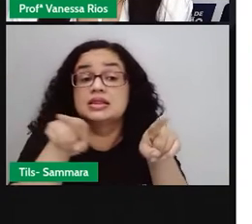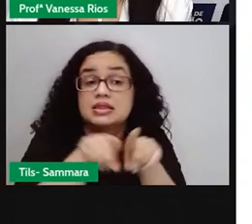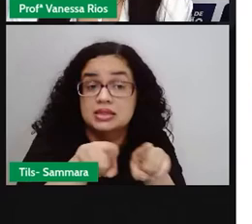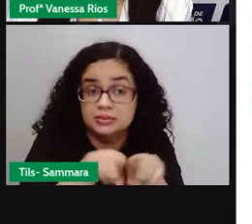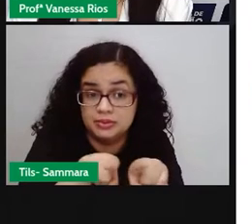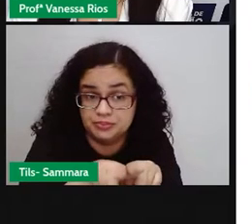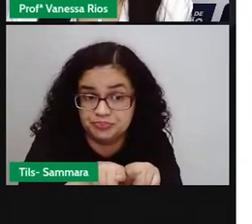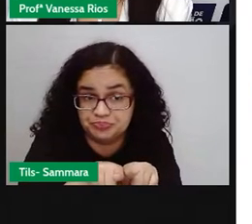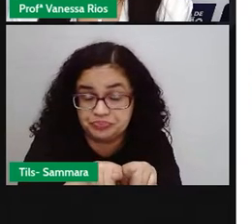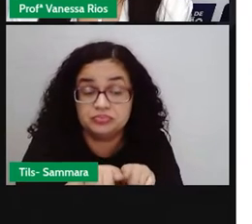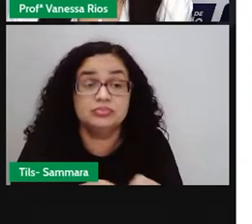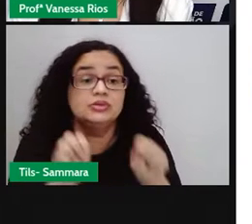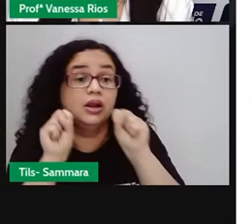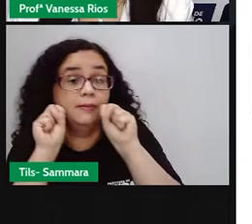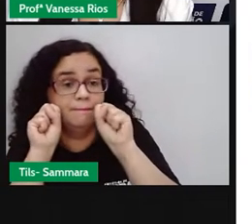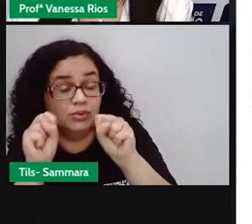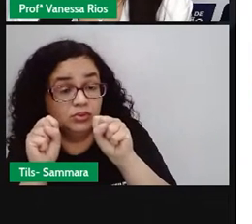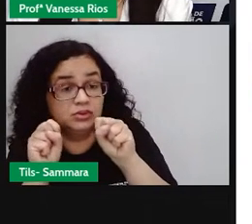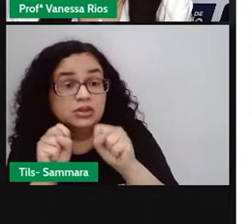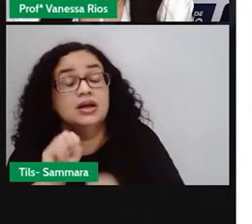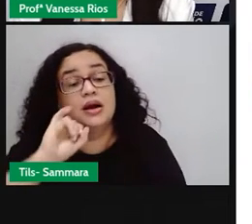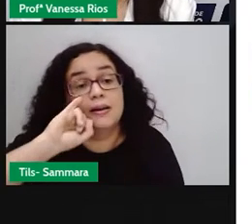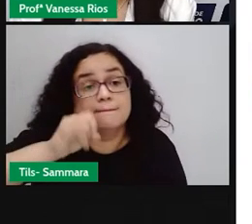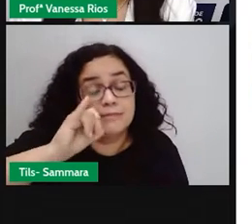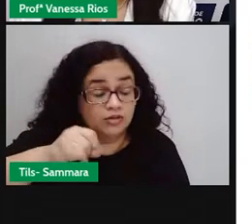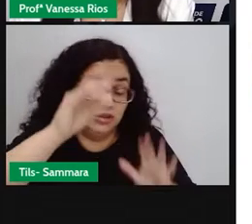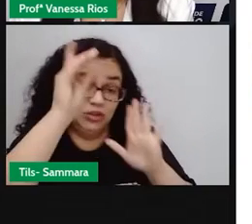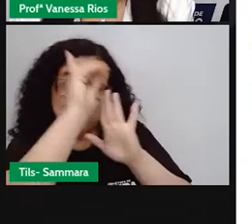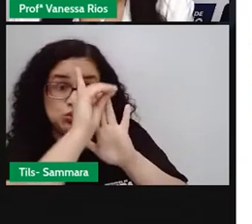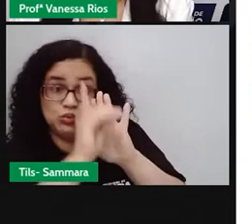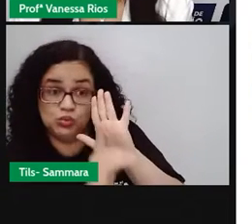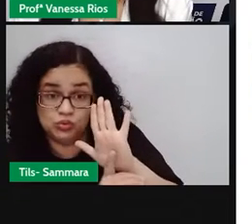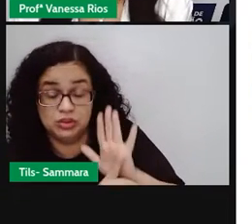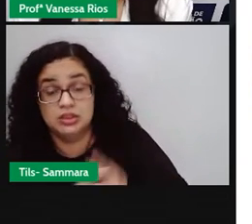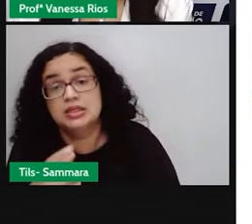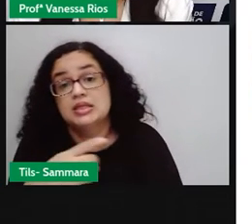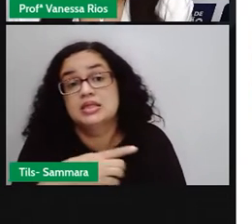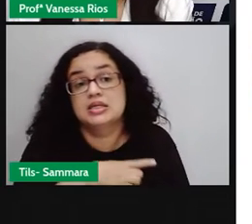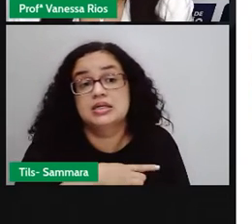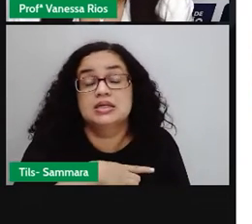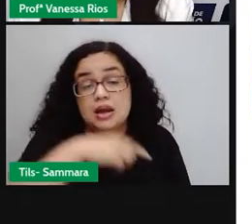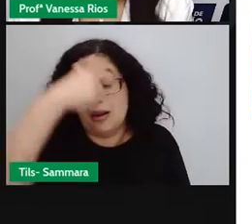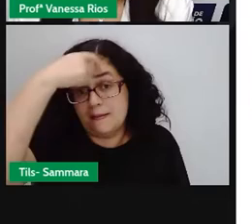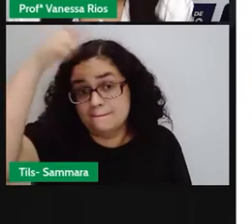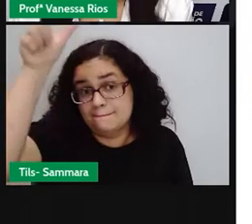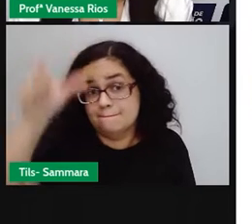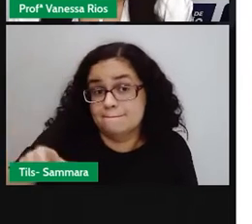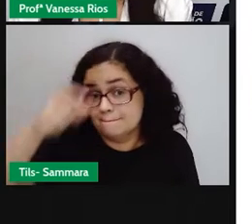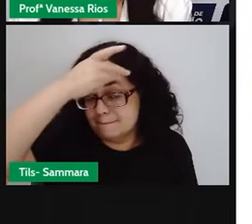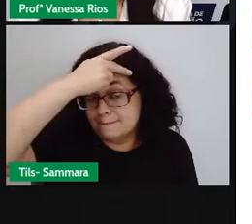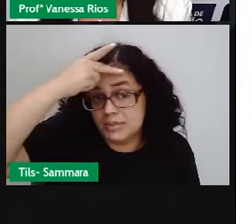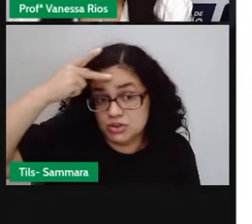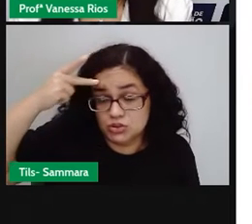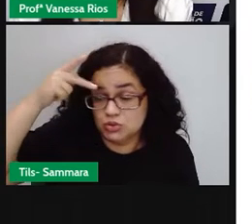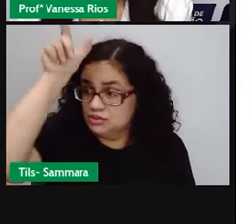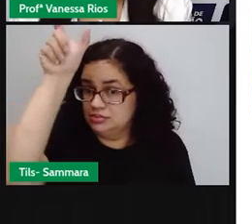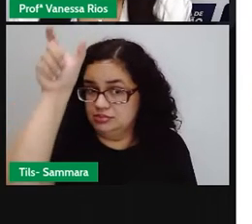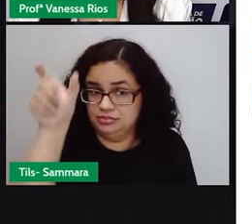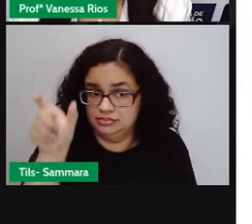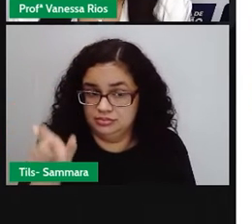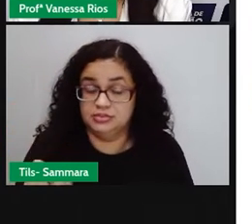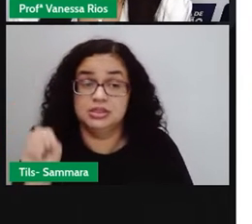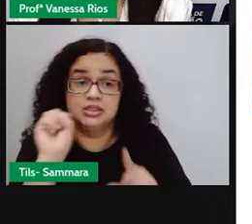aí, poder aproveitar dos direitos que são oferecidos aos cidadãos, né, às pessoas que compõem